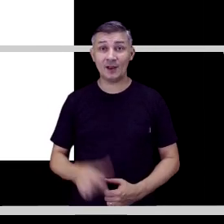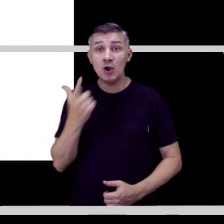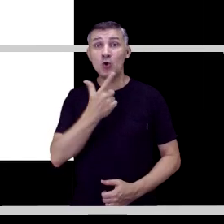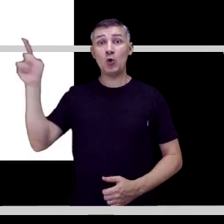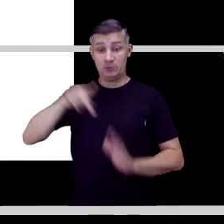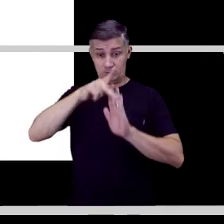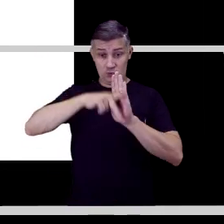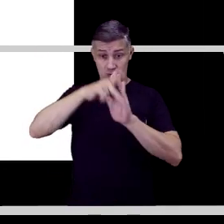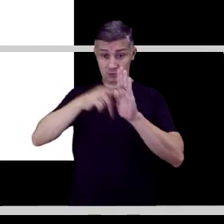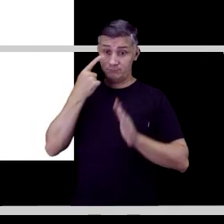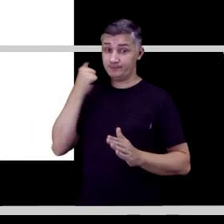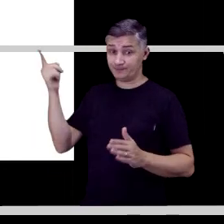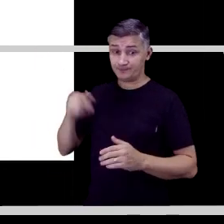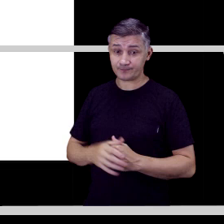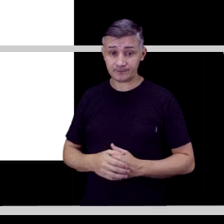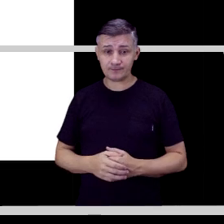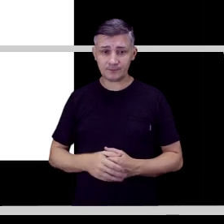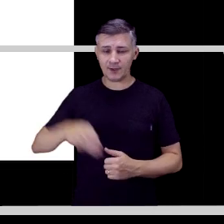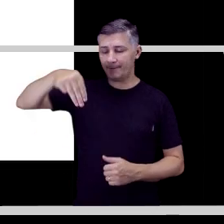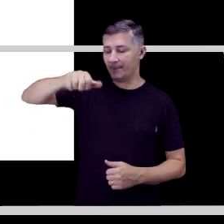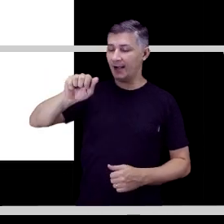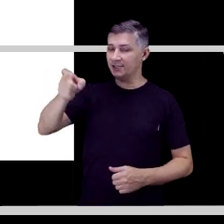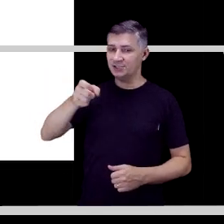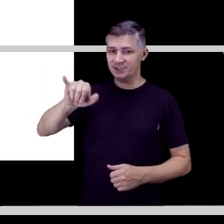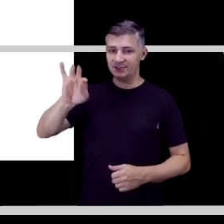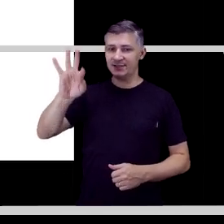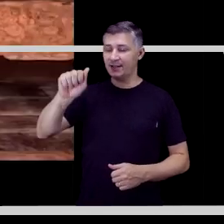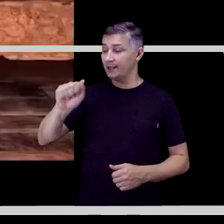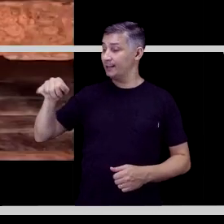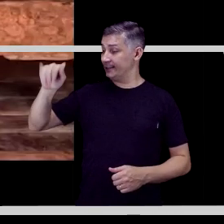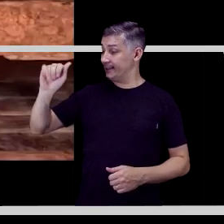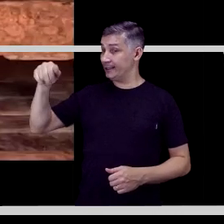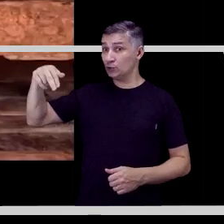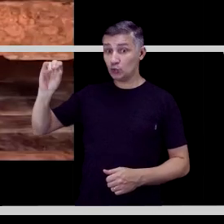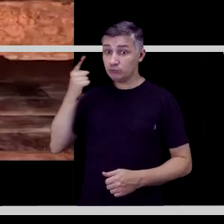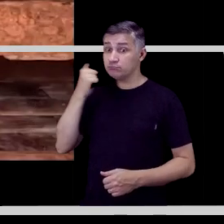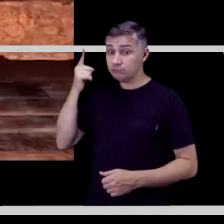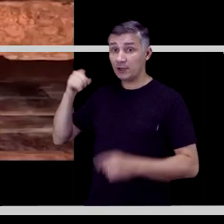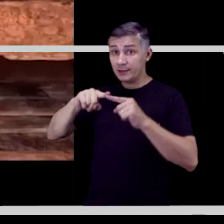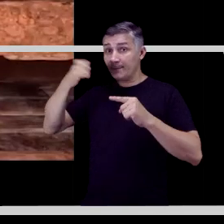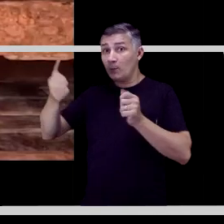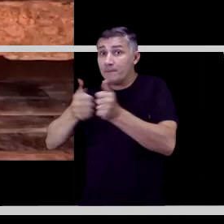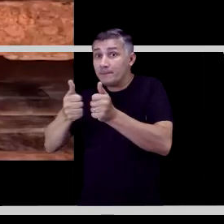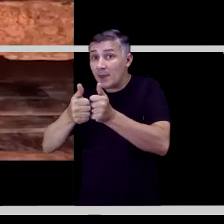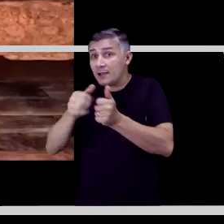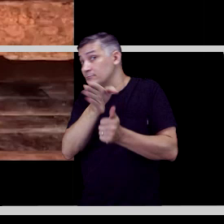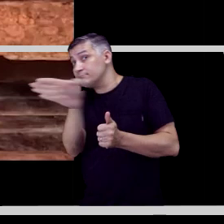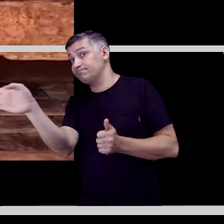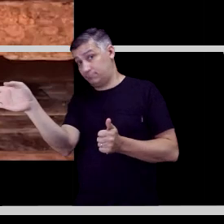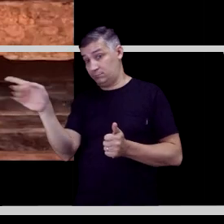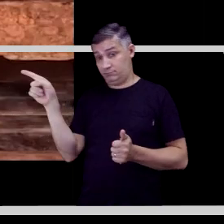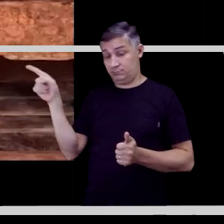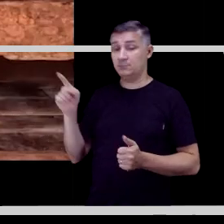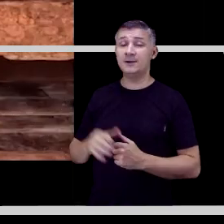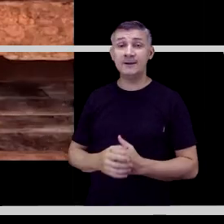parece uma interação muito bonita com esse lugar. Um outro projeto que eu queria mostrar para vocês é a Galeria